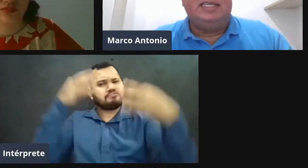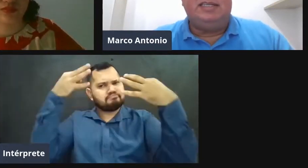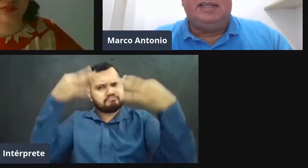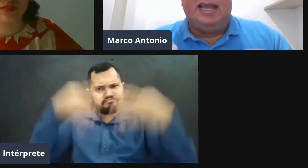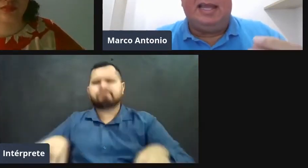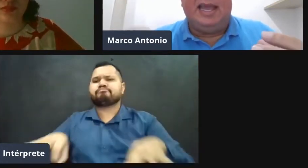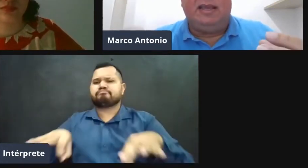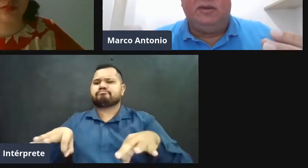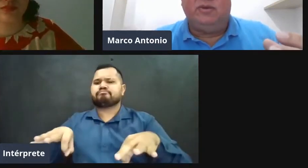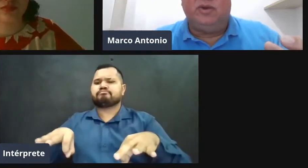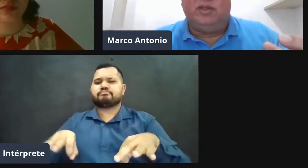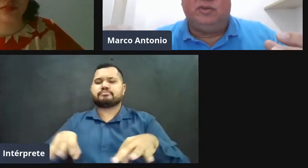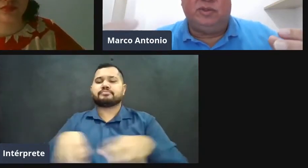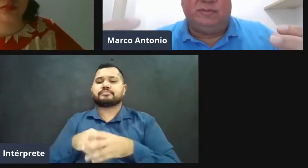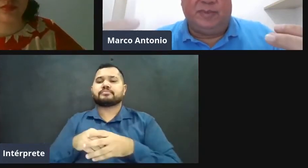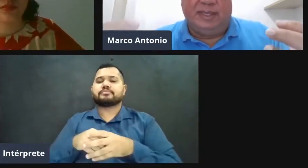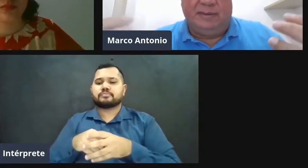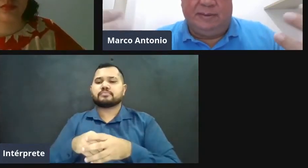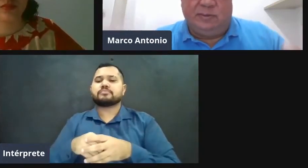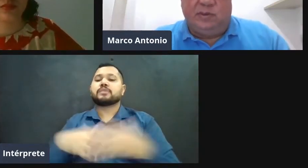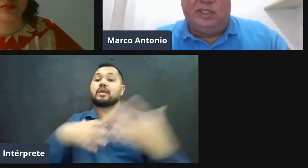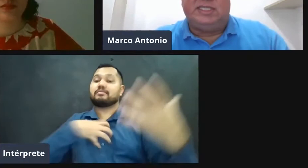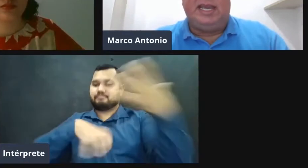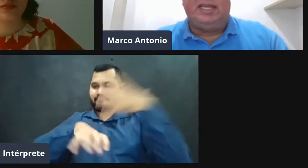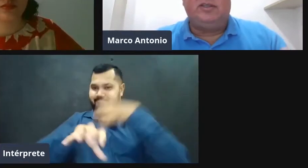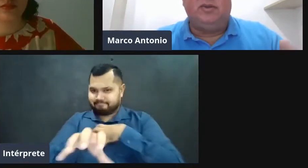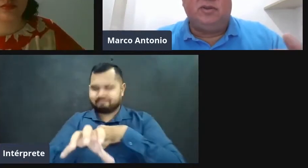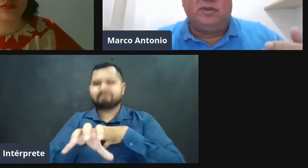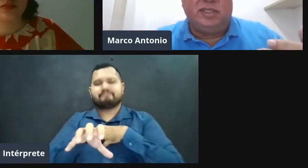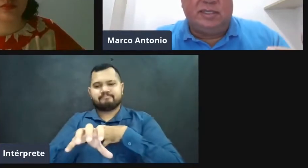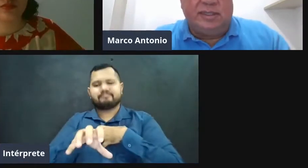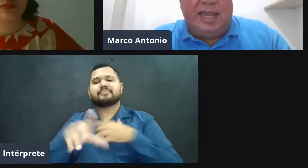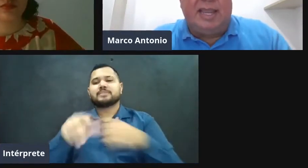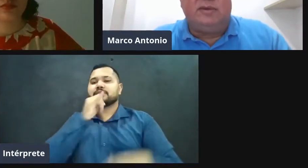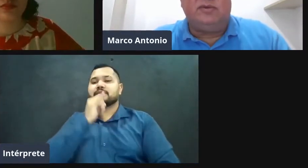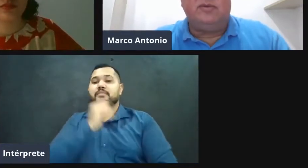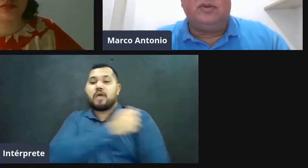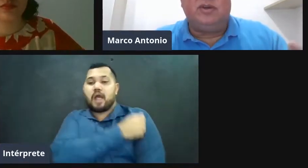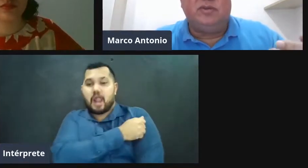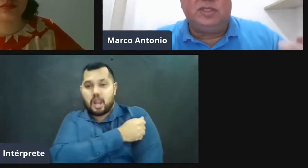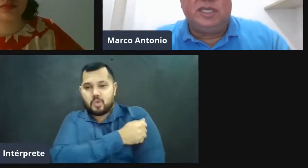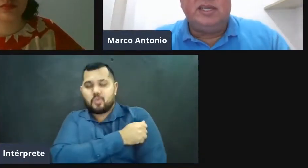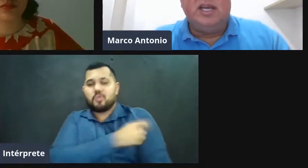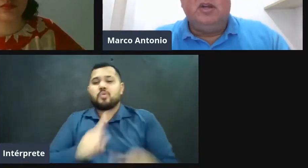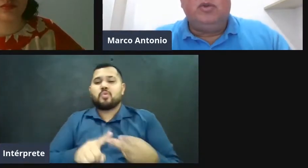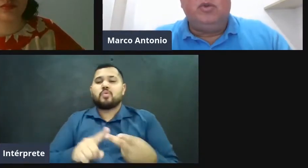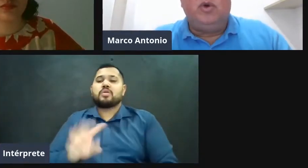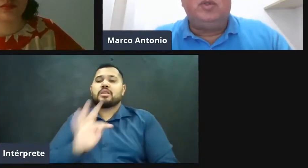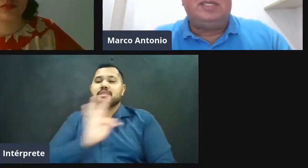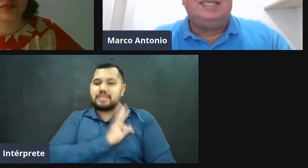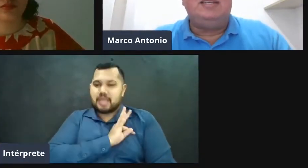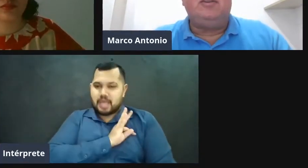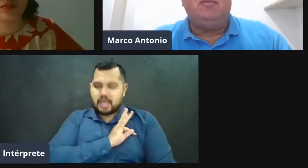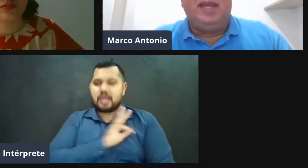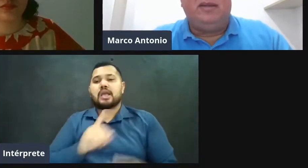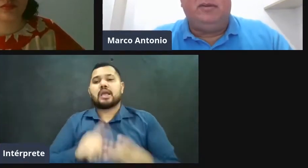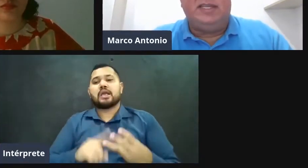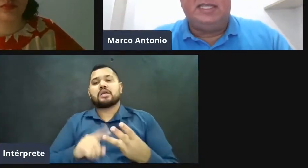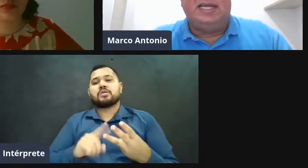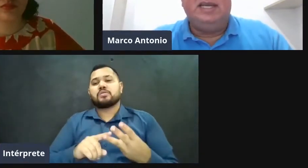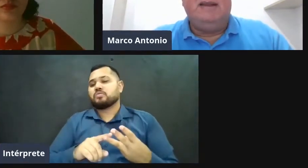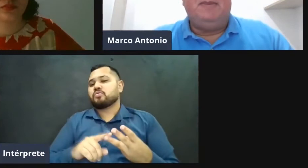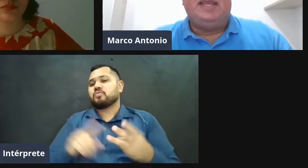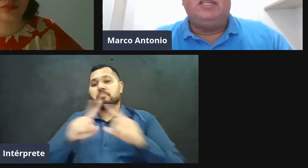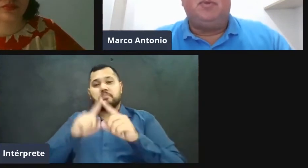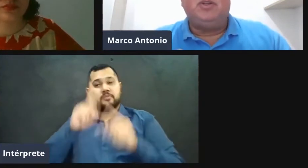né? A gente quer que os nossos discentes, nossos técnicos, os nossos docentes, todos se sintam bem